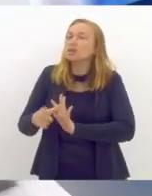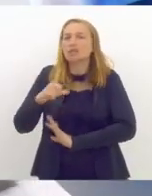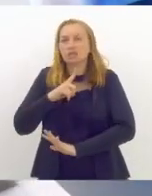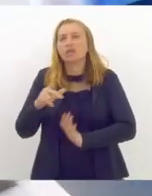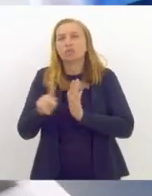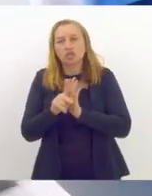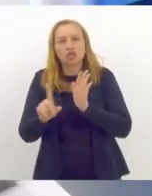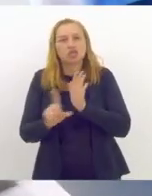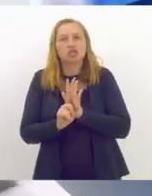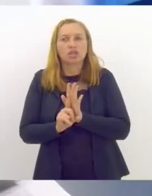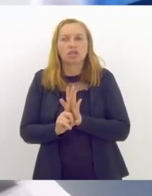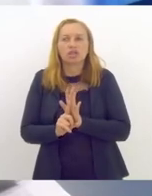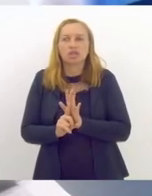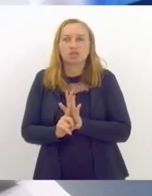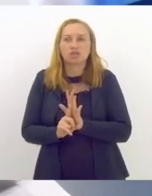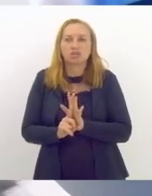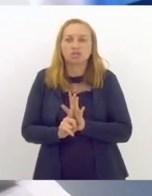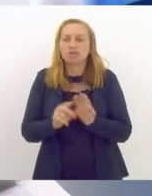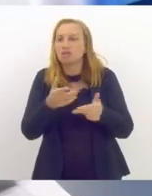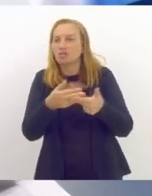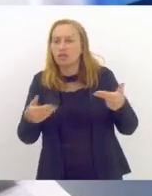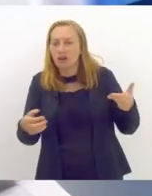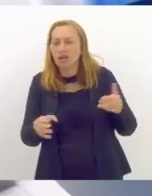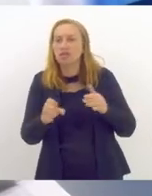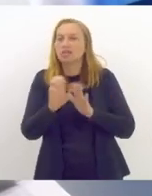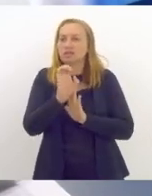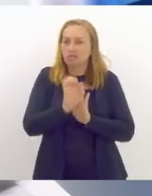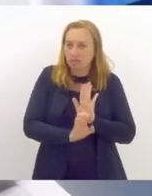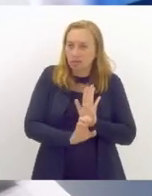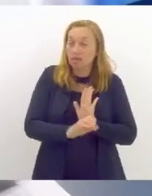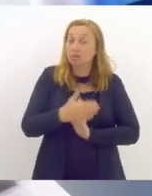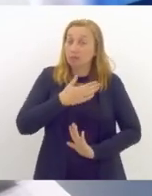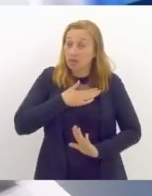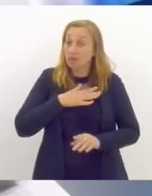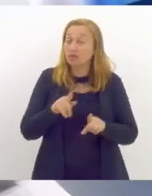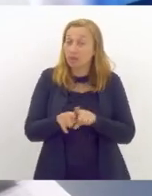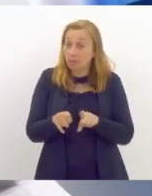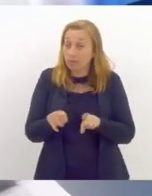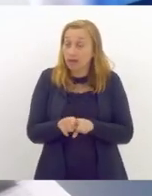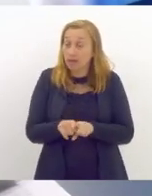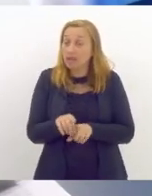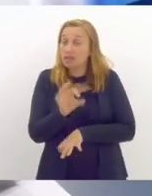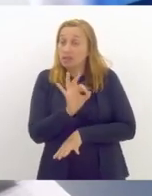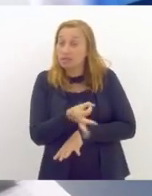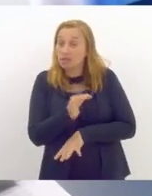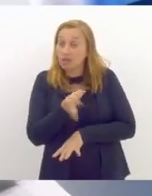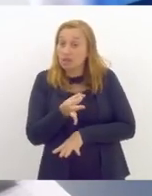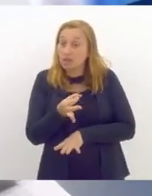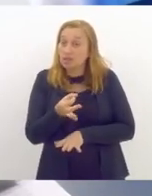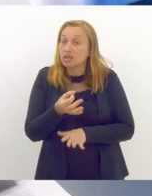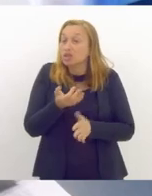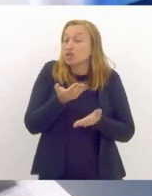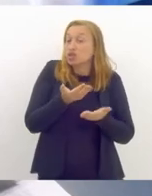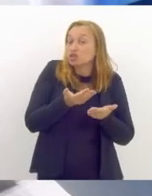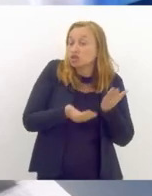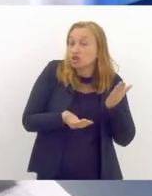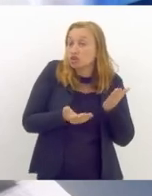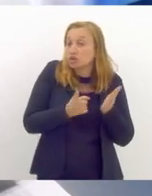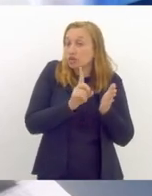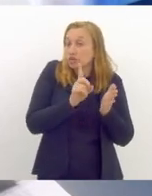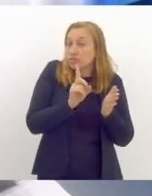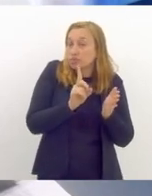esse projeto de lei ele tá cheio de emenda inclusive emenda de mentoria justamente para minorar a perda